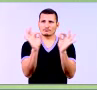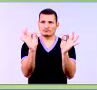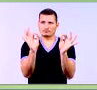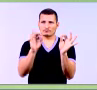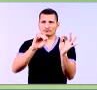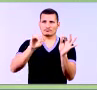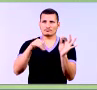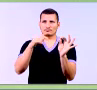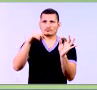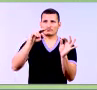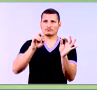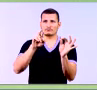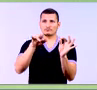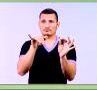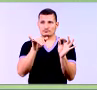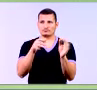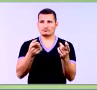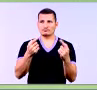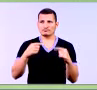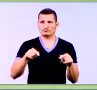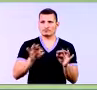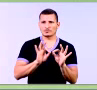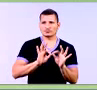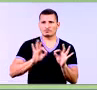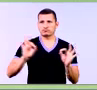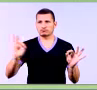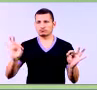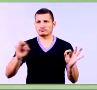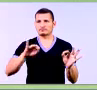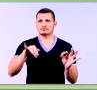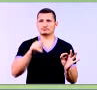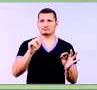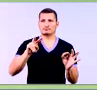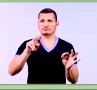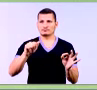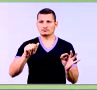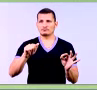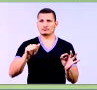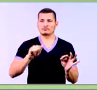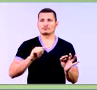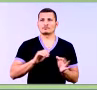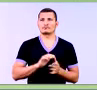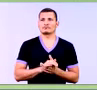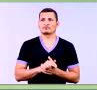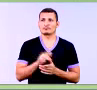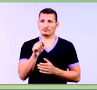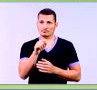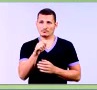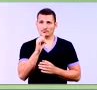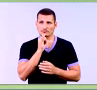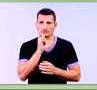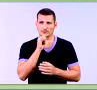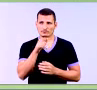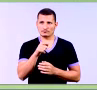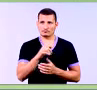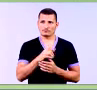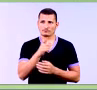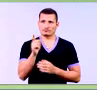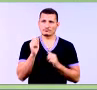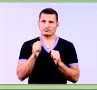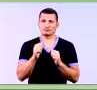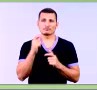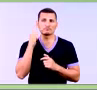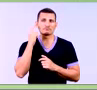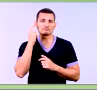jQuery do que um feito com JavaScript puro. Esse modelo aqui, vocês podem perguntar, professor,